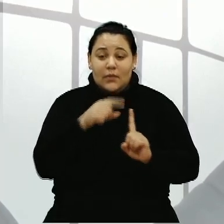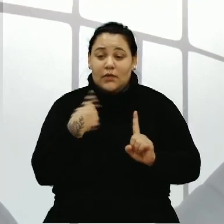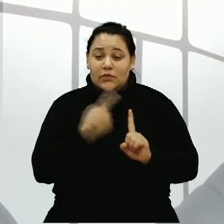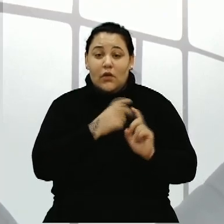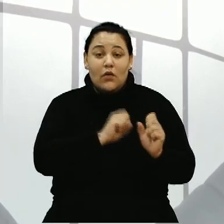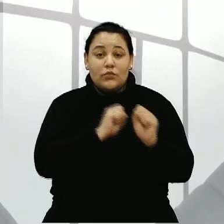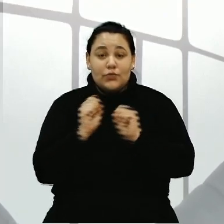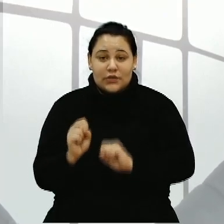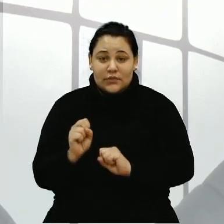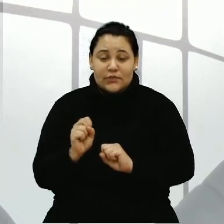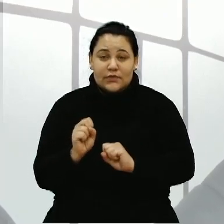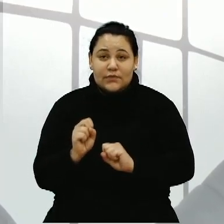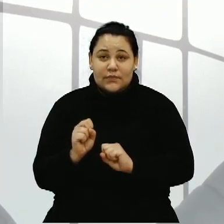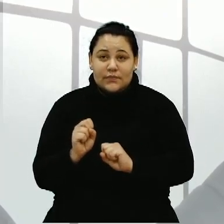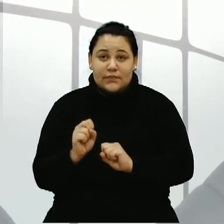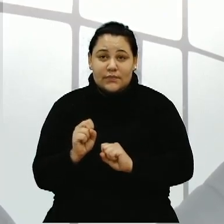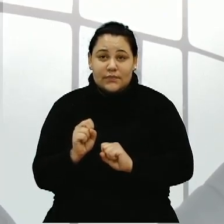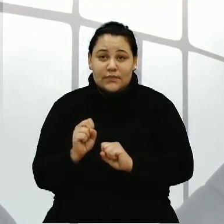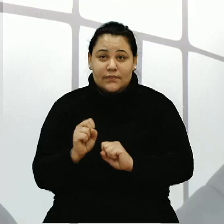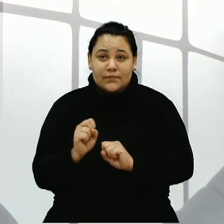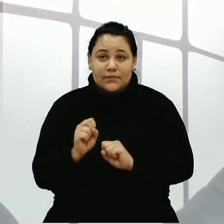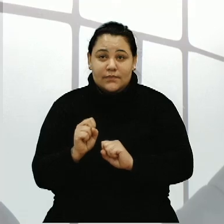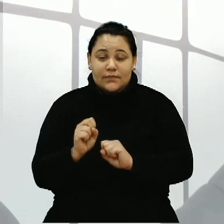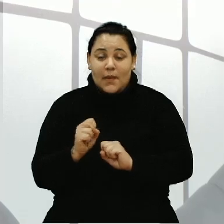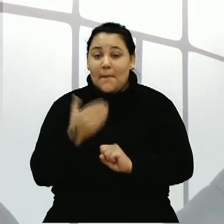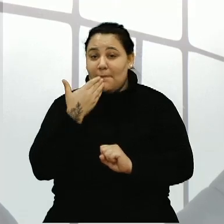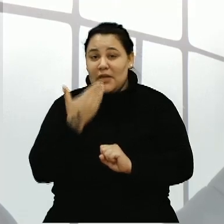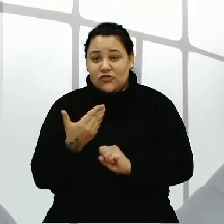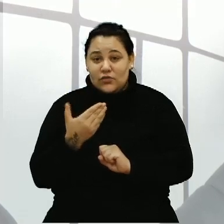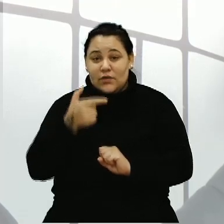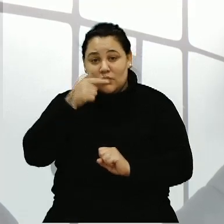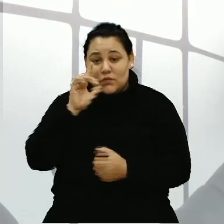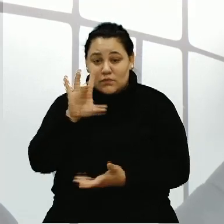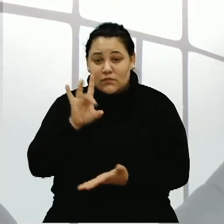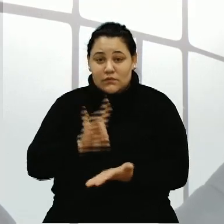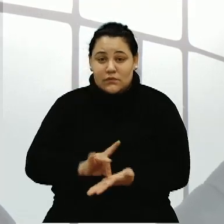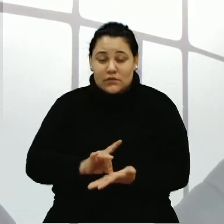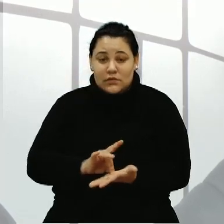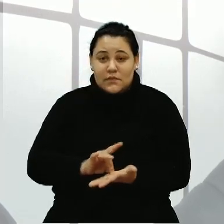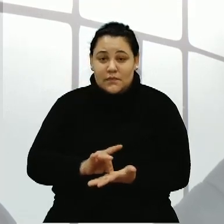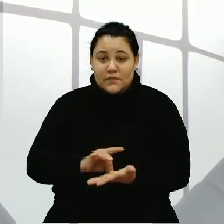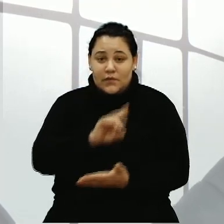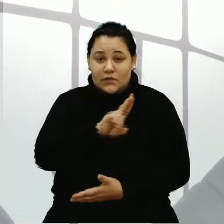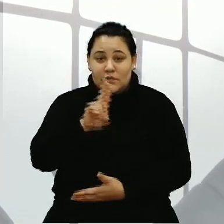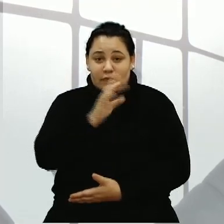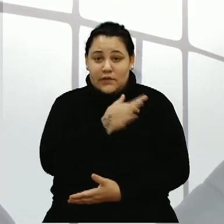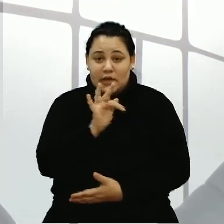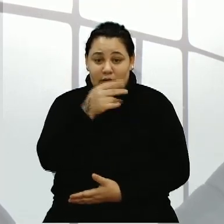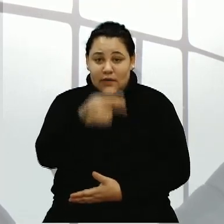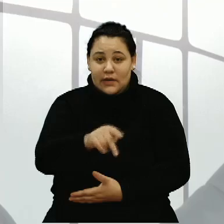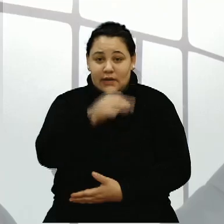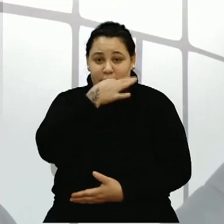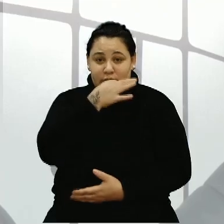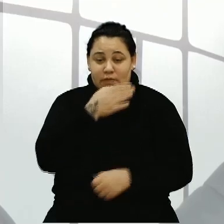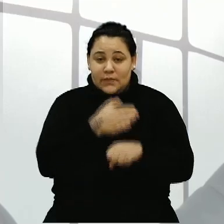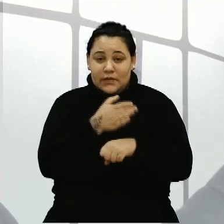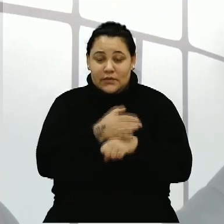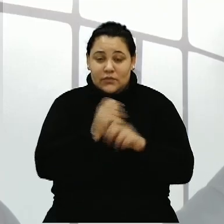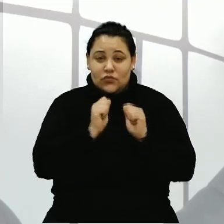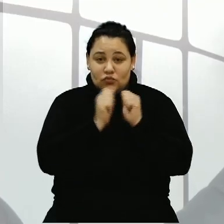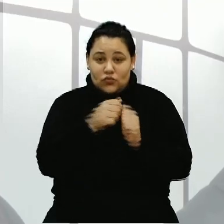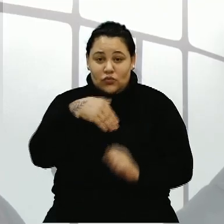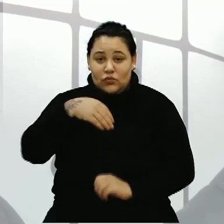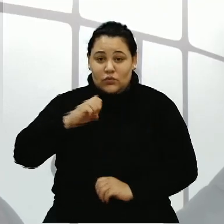possa pleitear a instalação do campus da Universidade Federal do Rio Grande do Sul, aqui na nossa cidade, com a participação do Ministério da